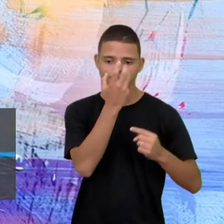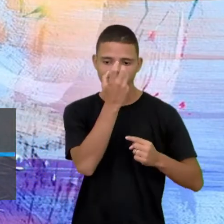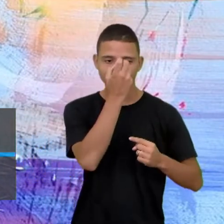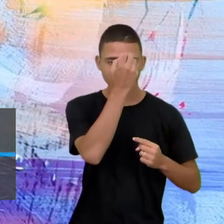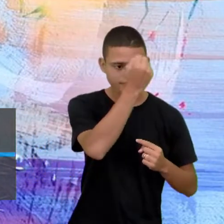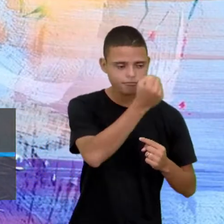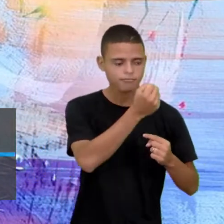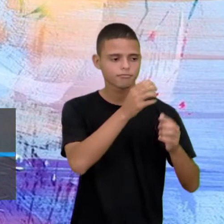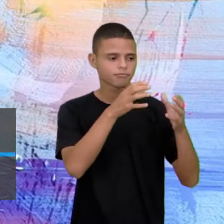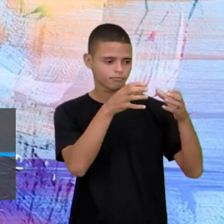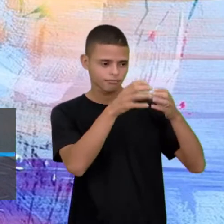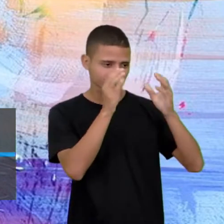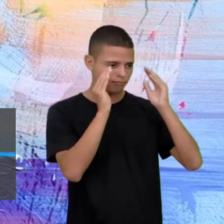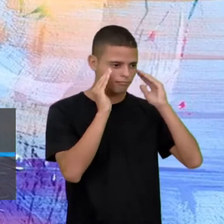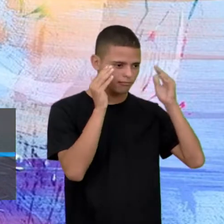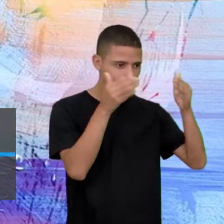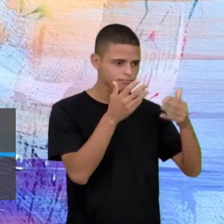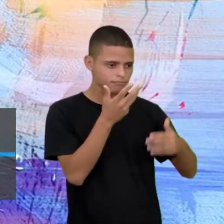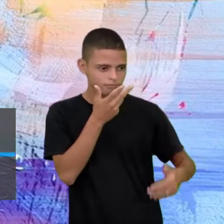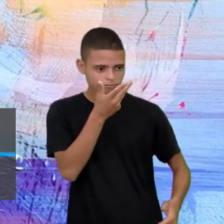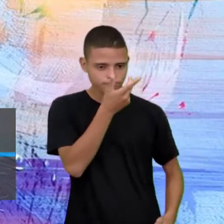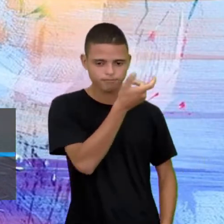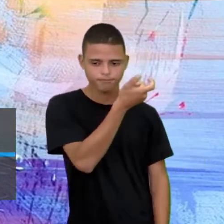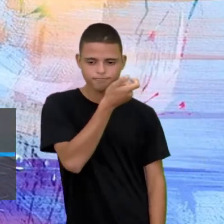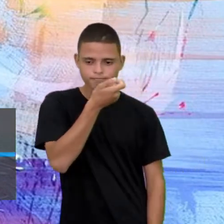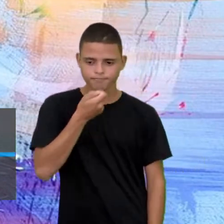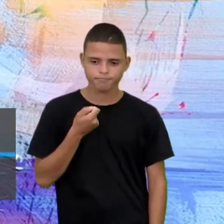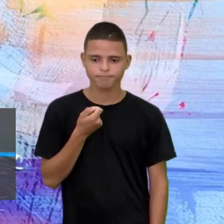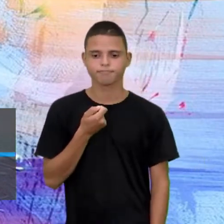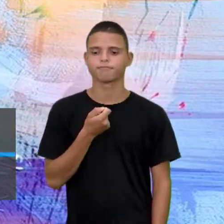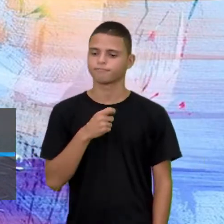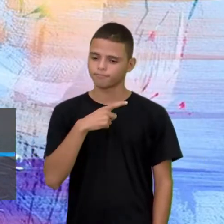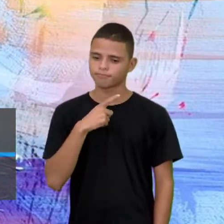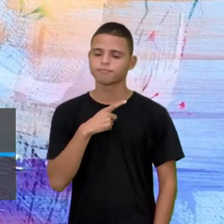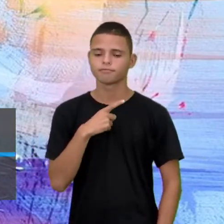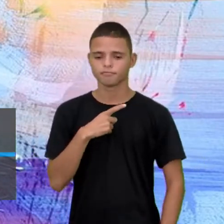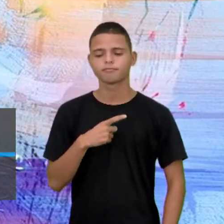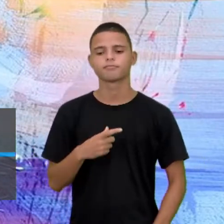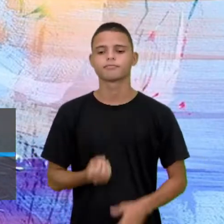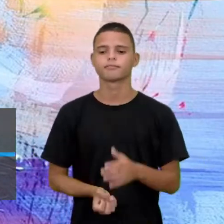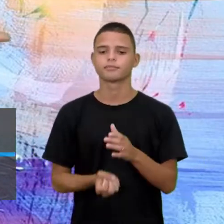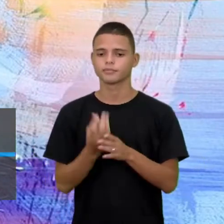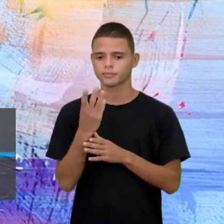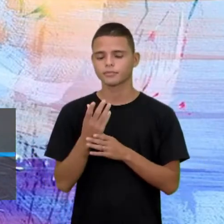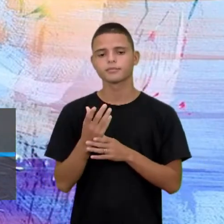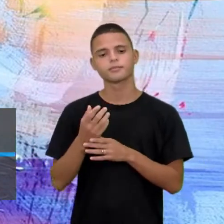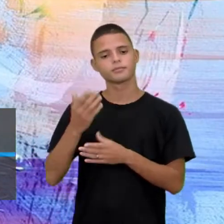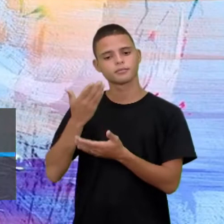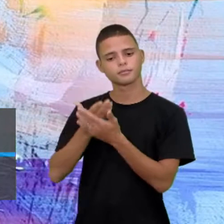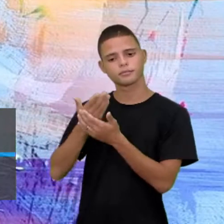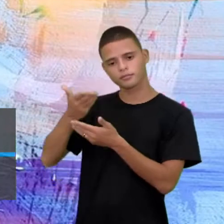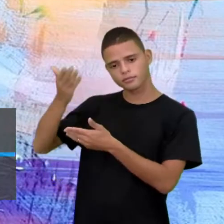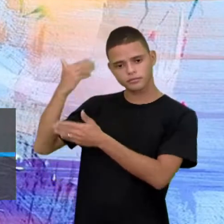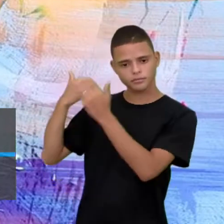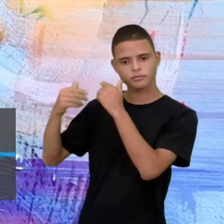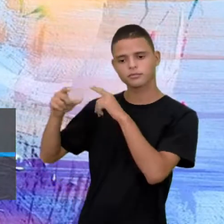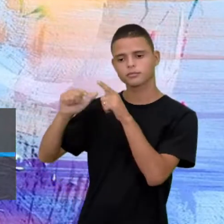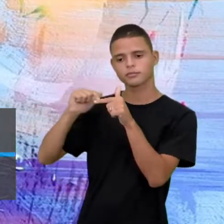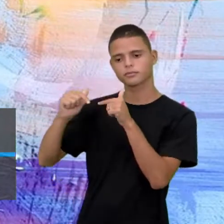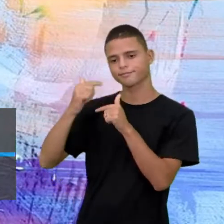nosso público-alvo. Então, tem toda uma construção. Na aula anterior nós trabalhamos com as cores. Hoje também